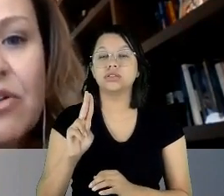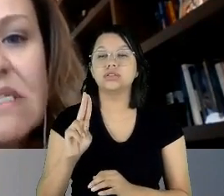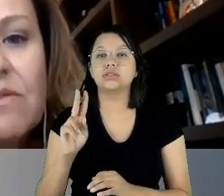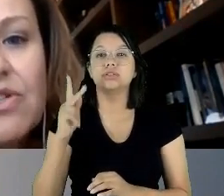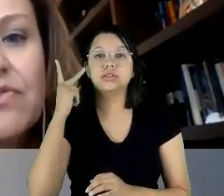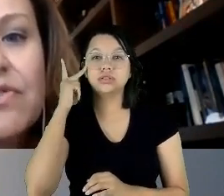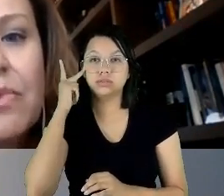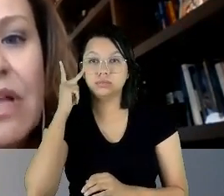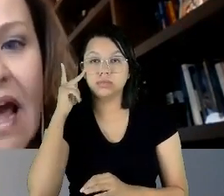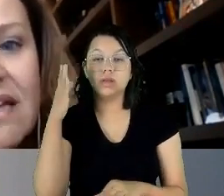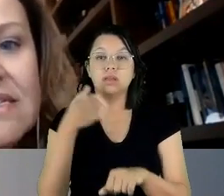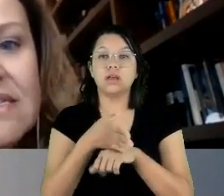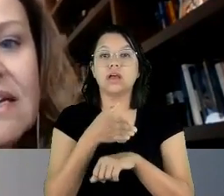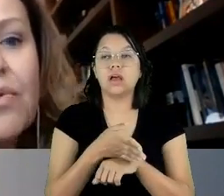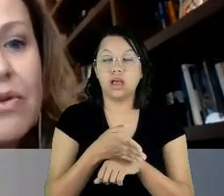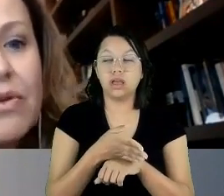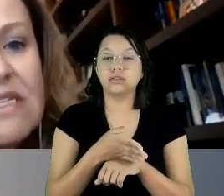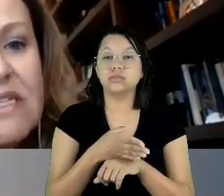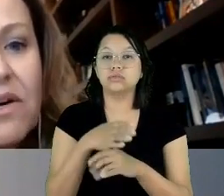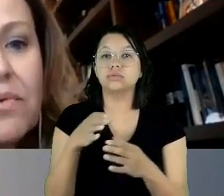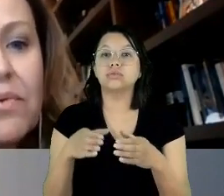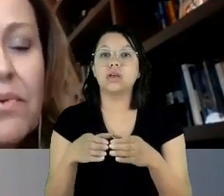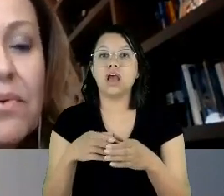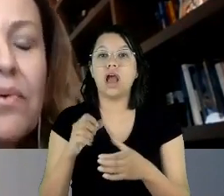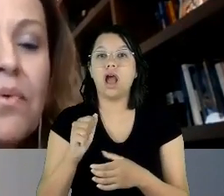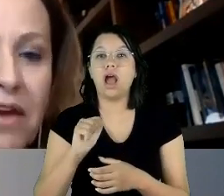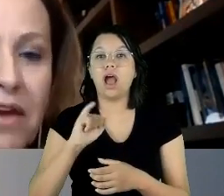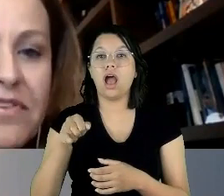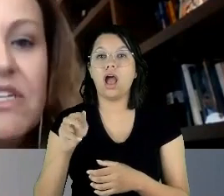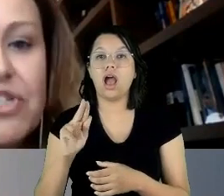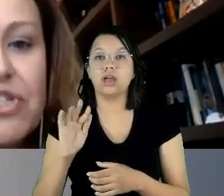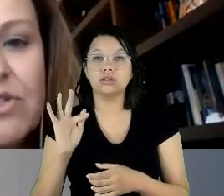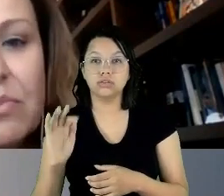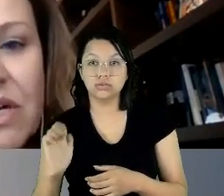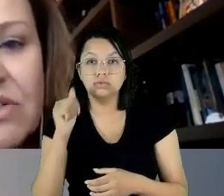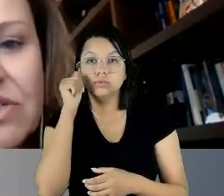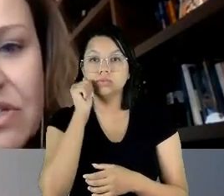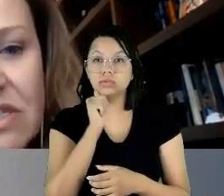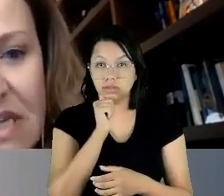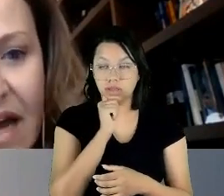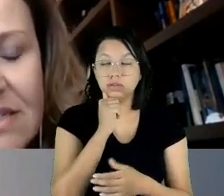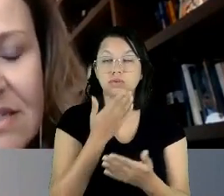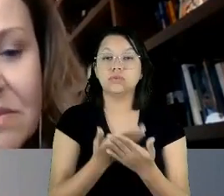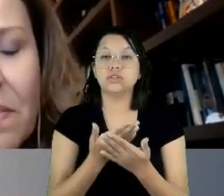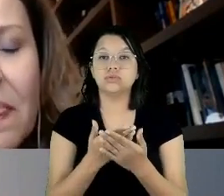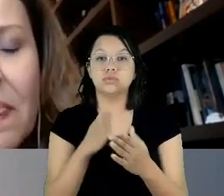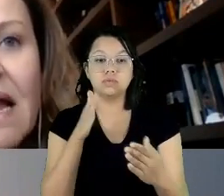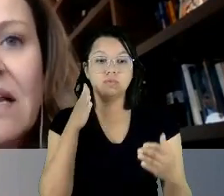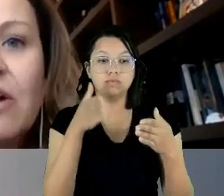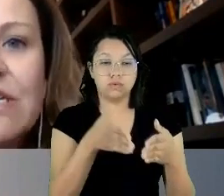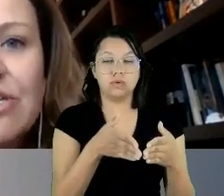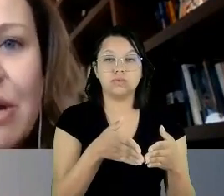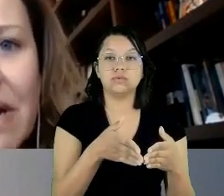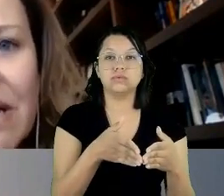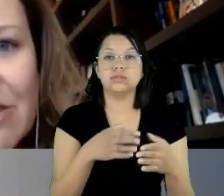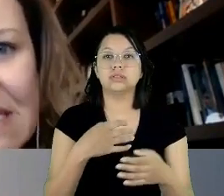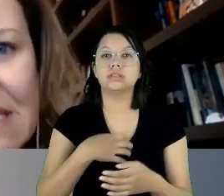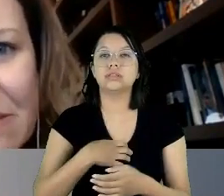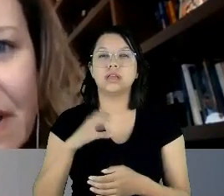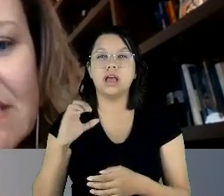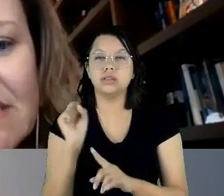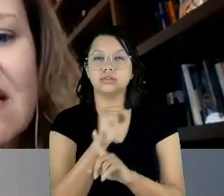integrante da Comissão AJUF Mulheres, com atuação com ênfase em direitos humanos e sociais. Gostaria de lembrar